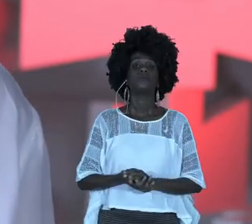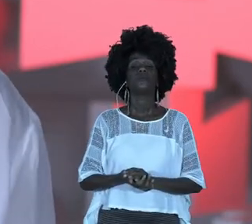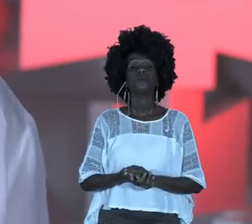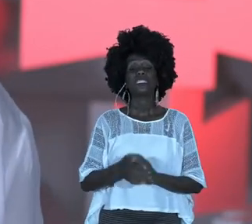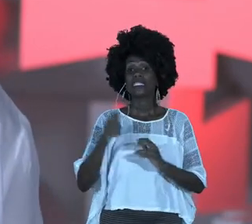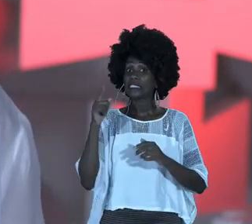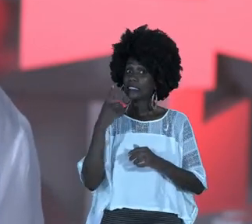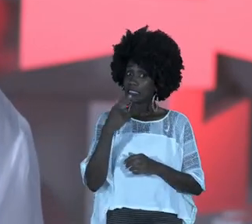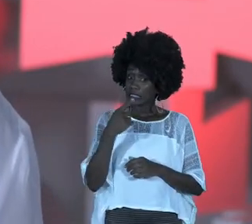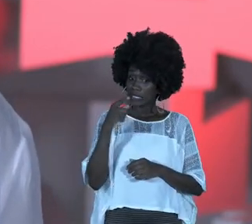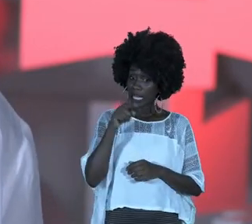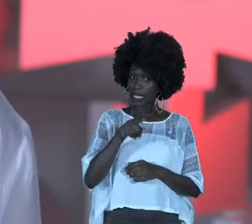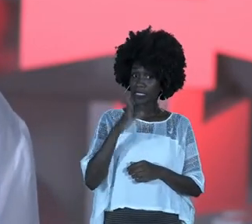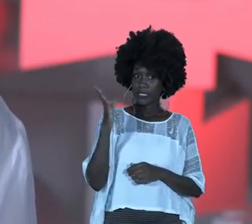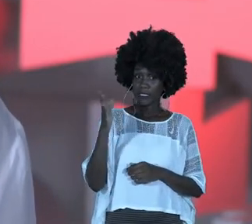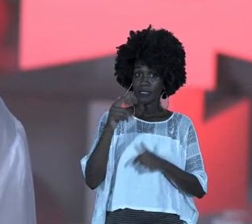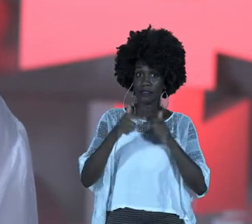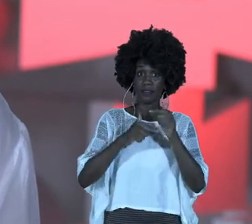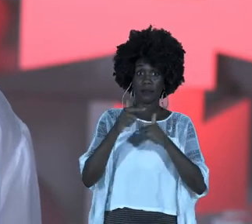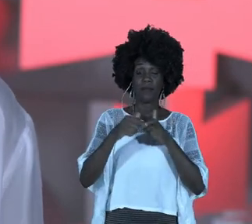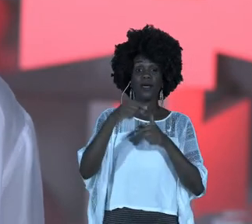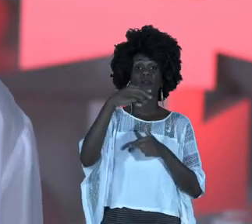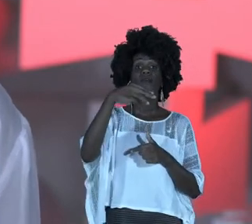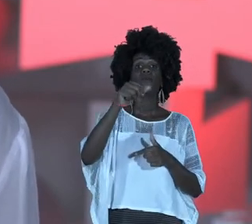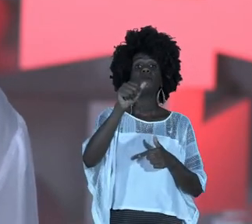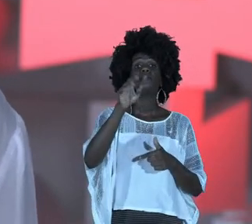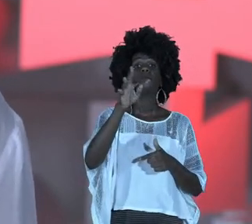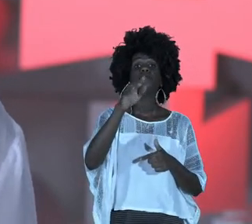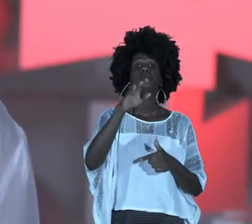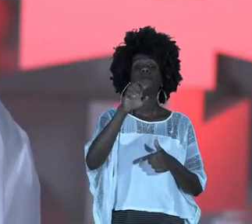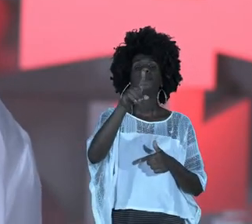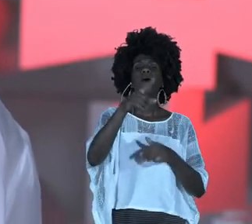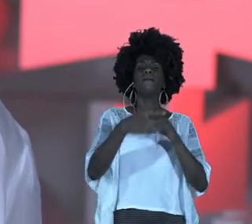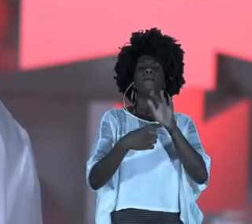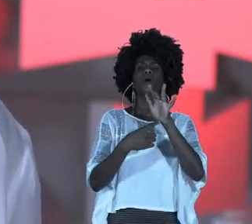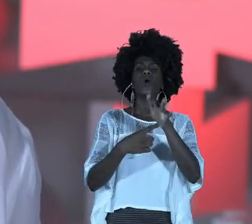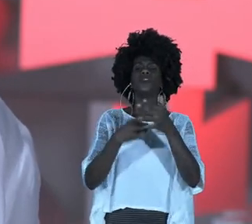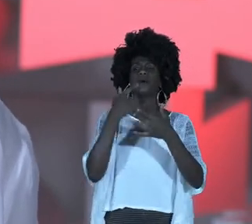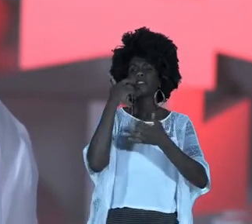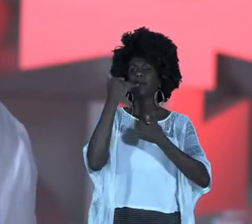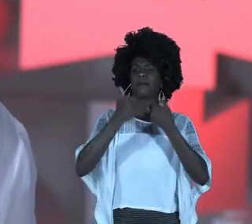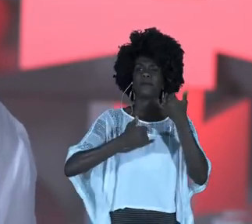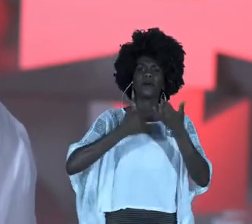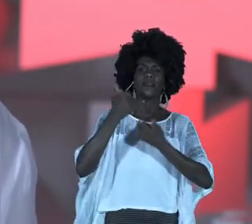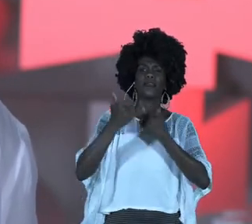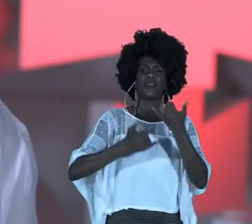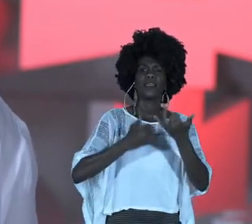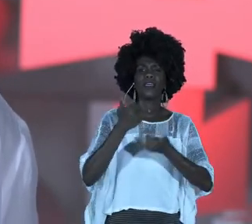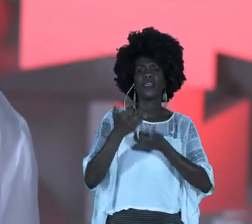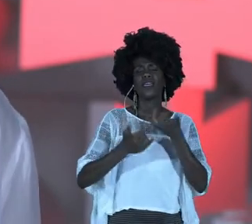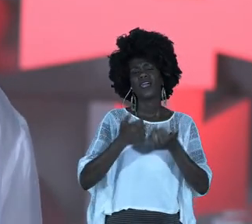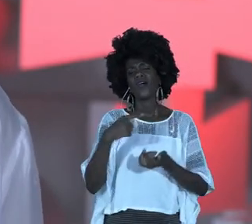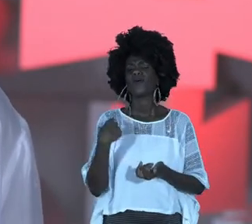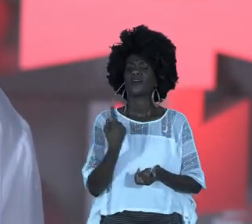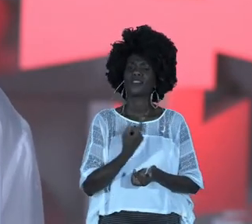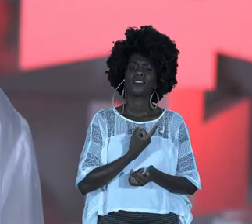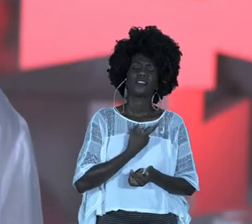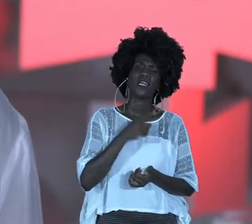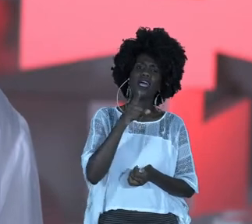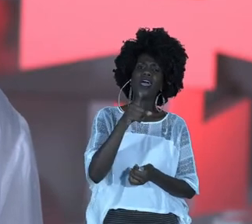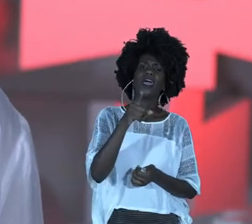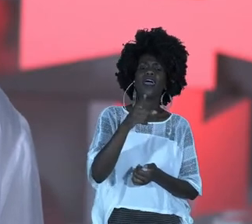Nesse trabalho aqui, Matisse faz um jogo no nosso olhar. Ele brinca com a gente. Por quê?